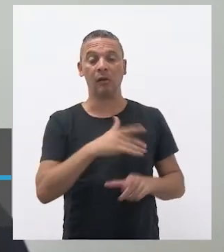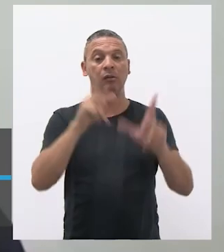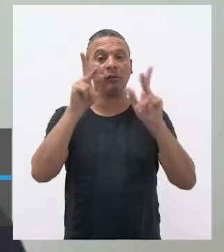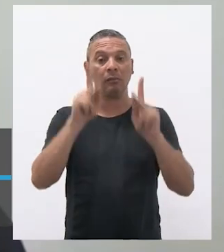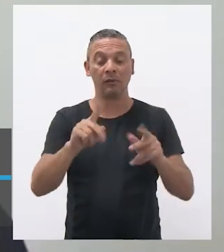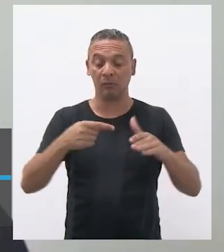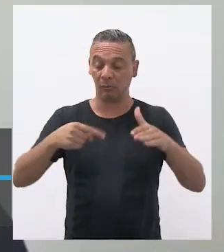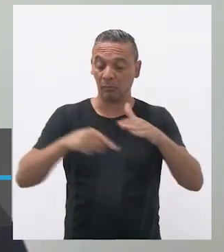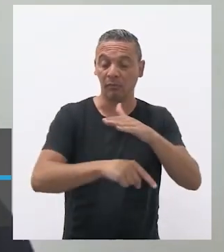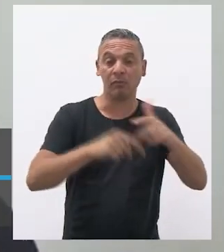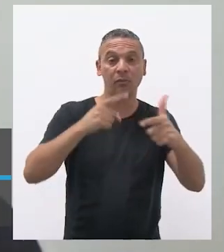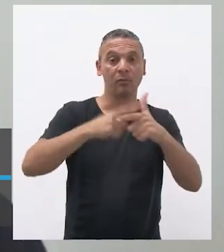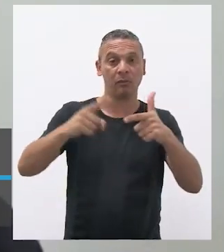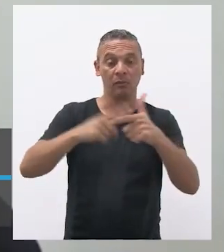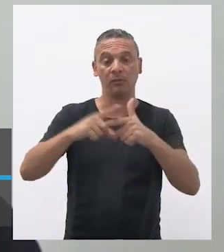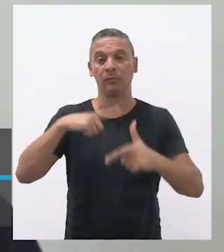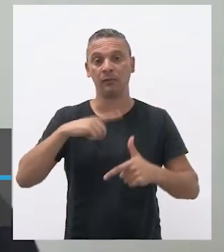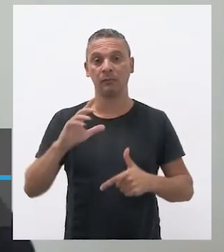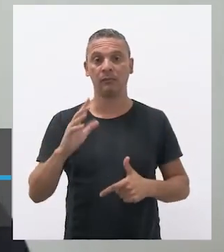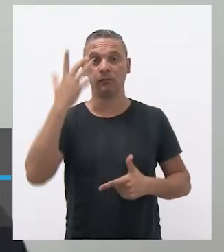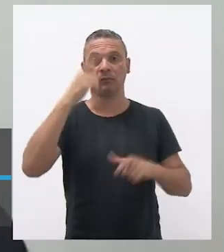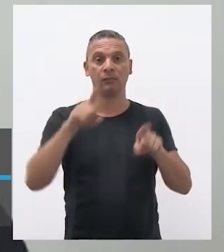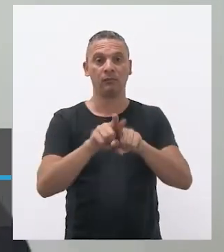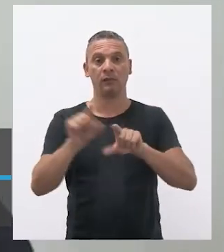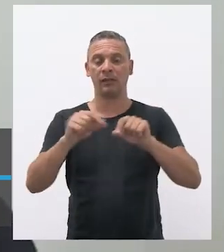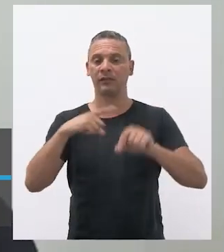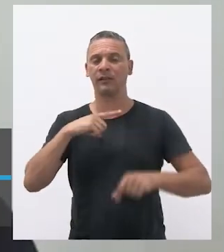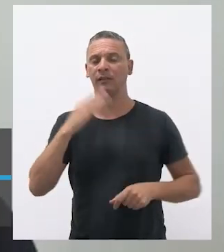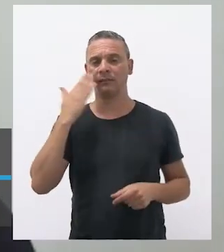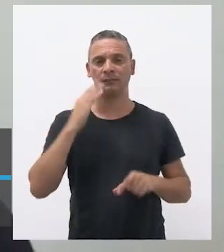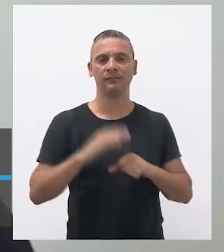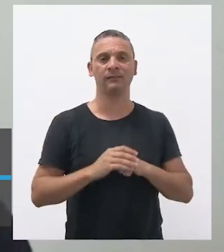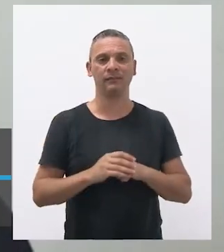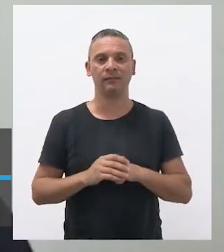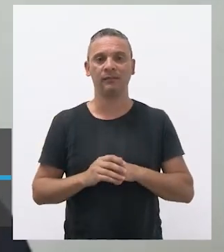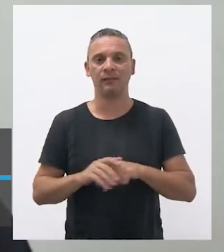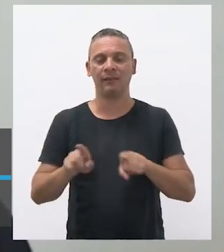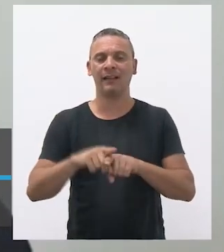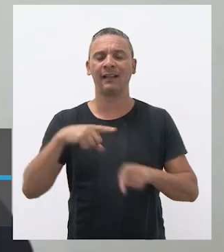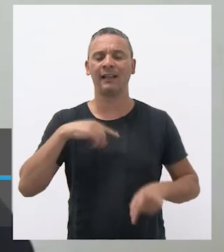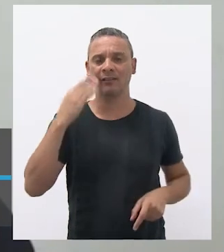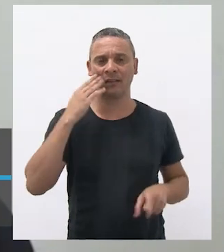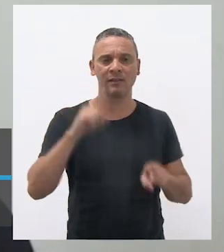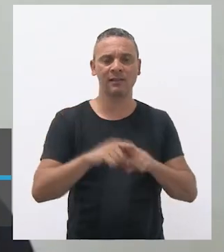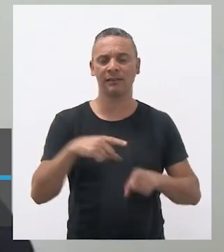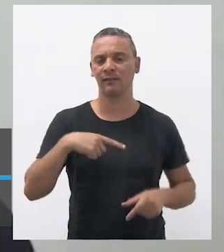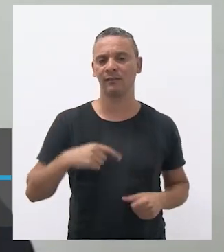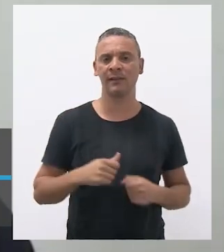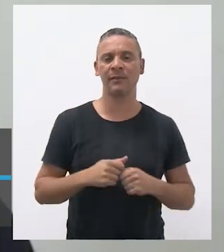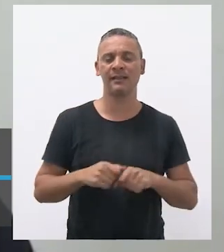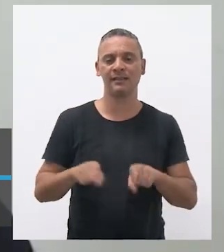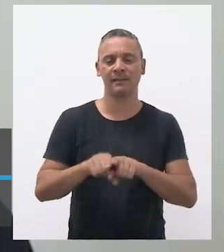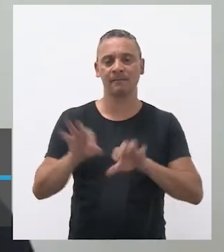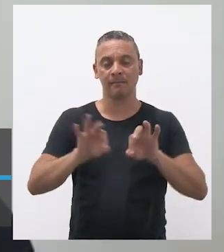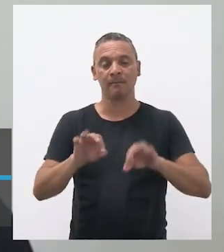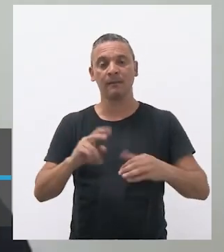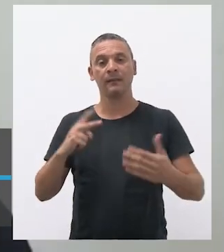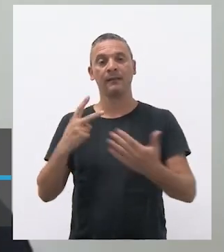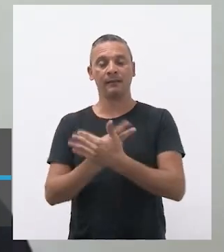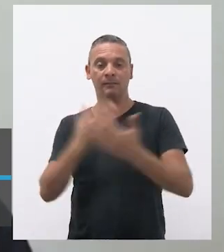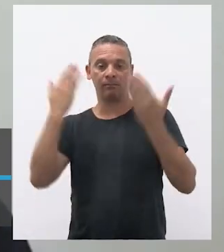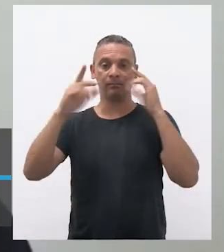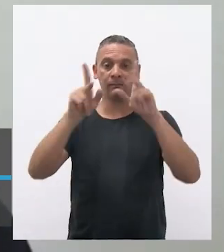como consequência, acaba fazendo com que a mulher deixe de confiar nela mesma, né? Em sua capacidade intelectual. Então,